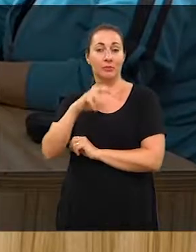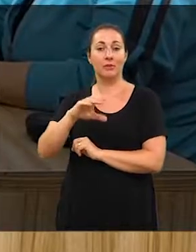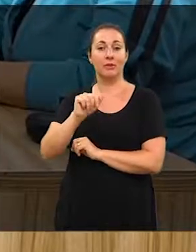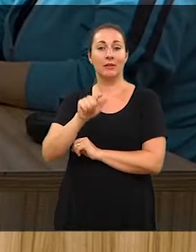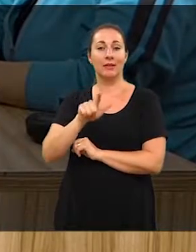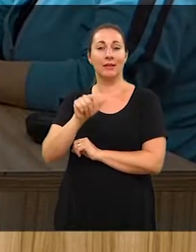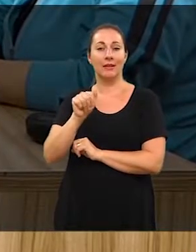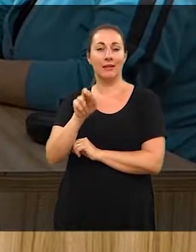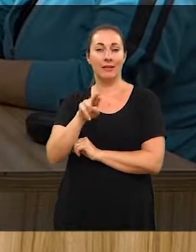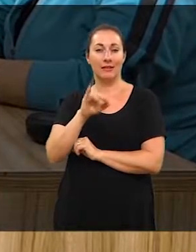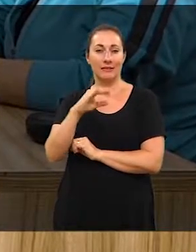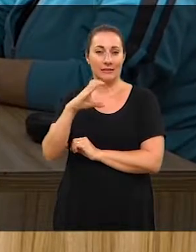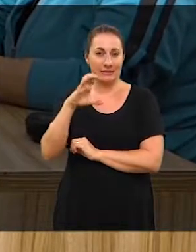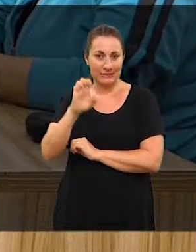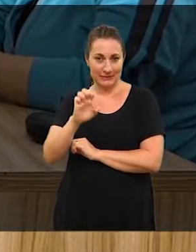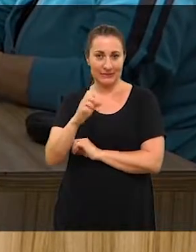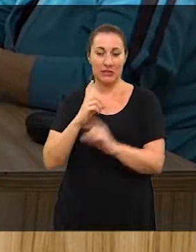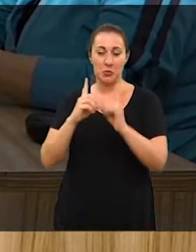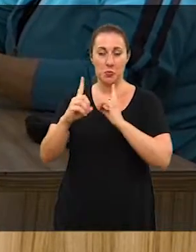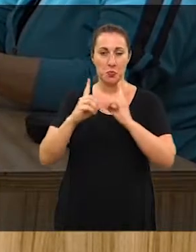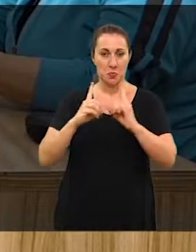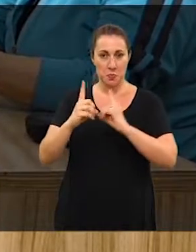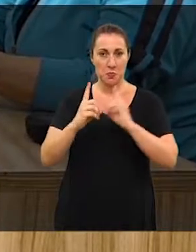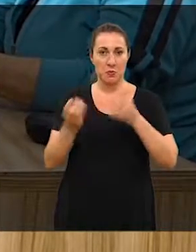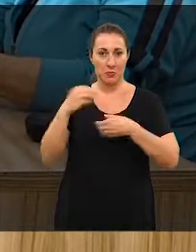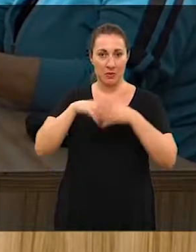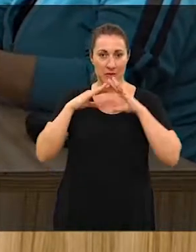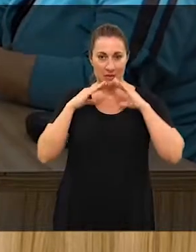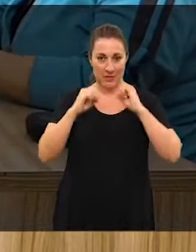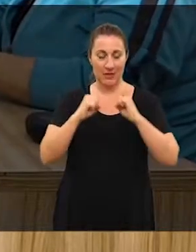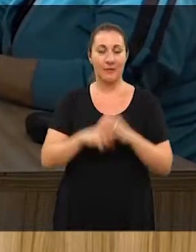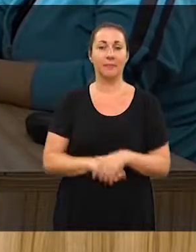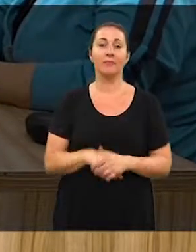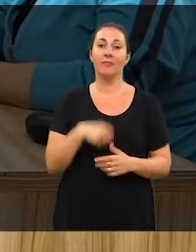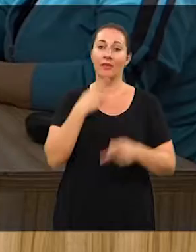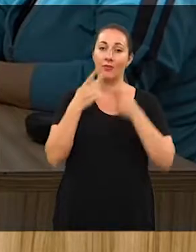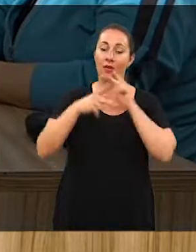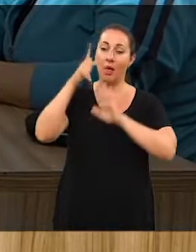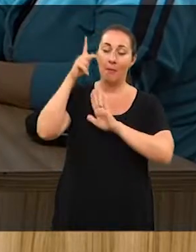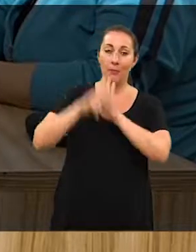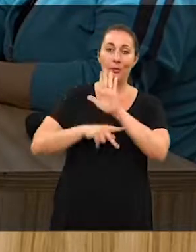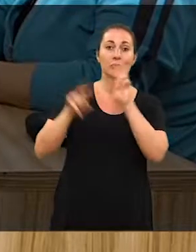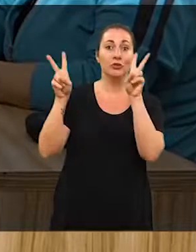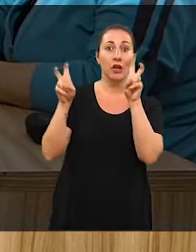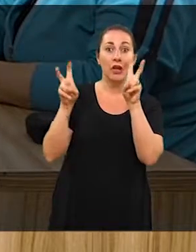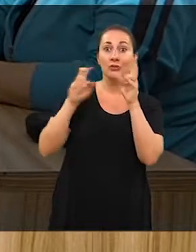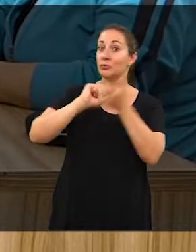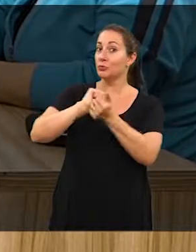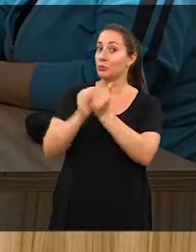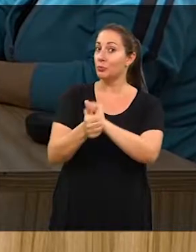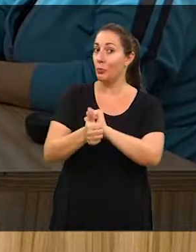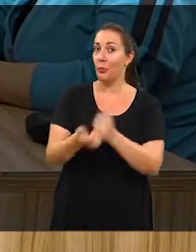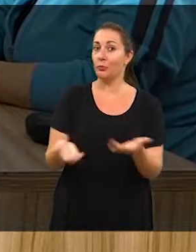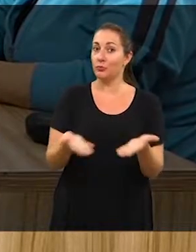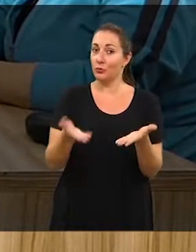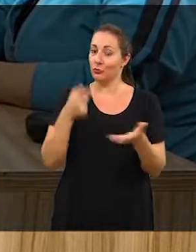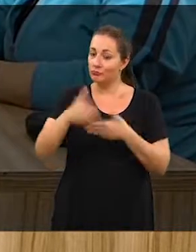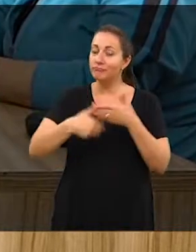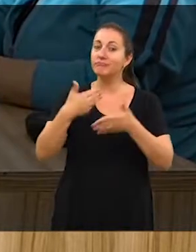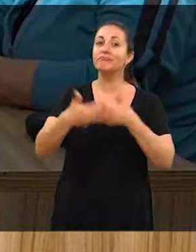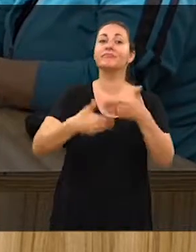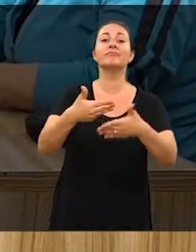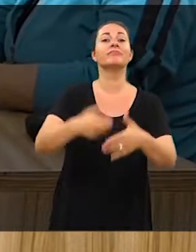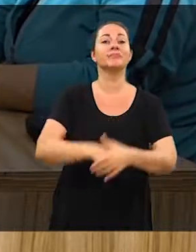Clarice Maronese. Então, a gente fala sobre os projetos. Podem explicar para nós agora sobre o projeto esportivo que vocês